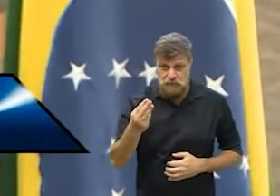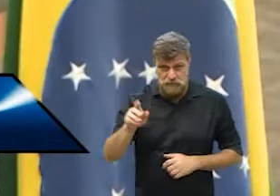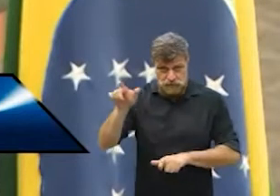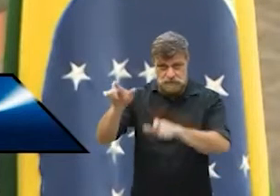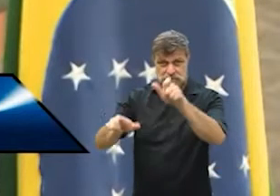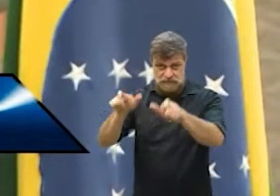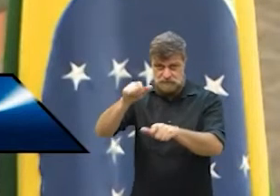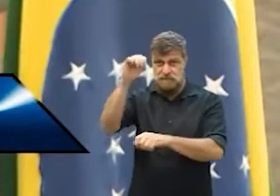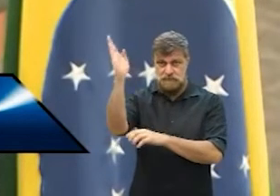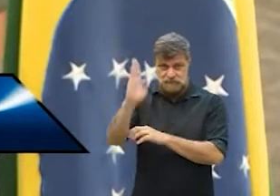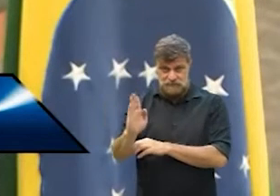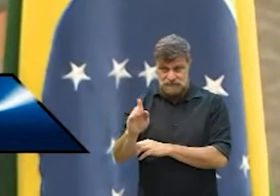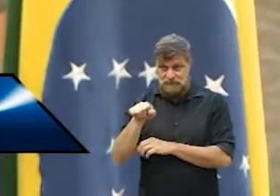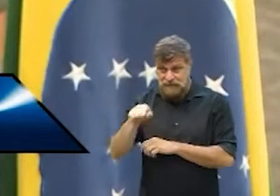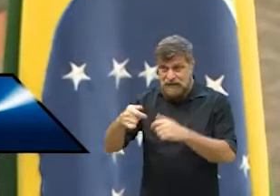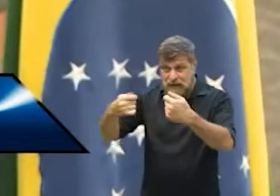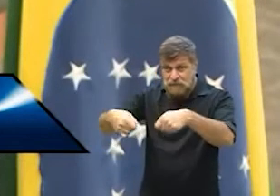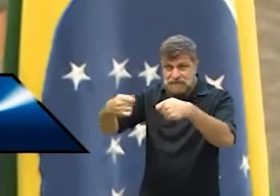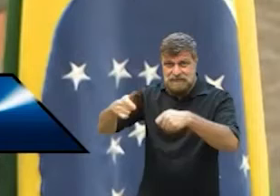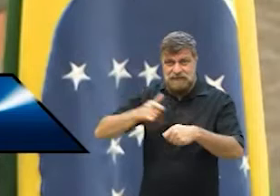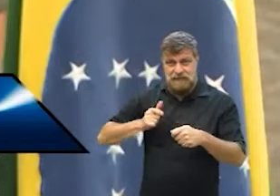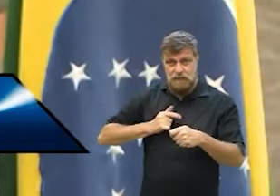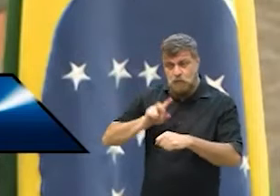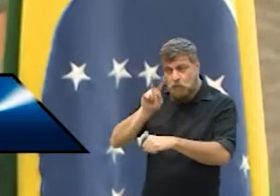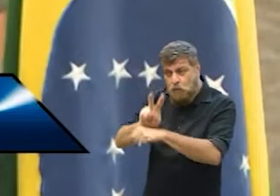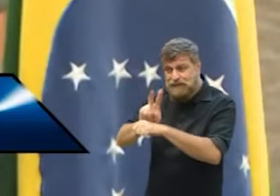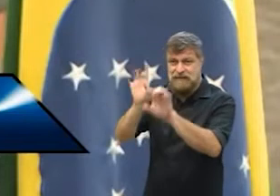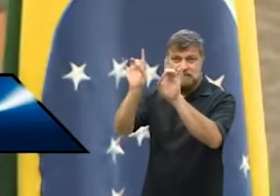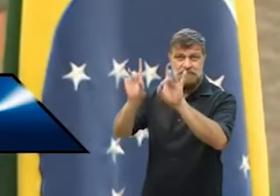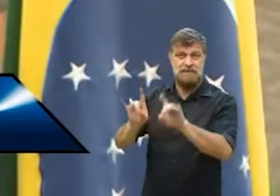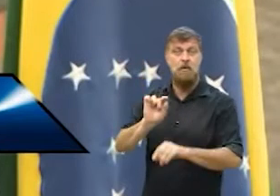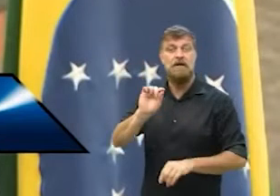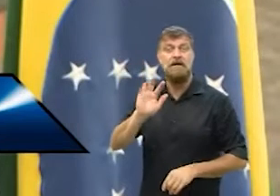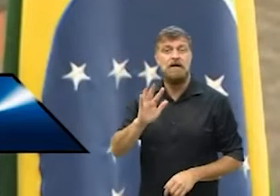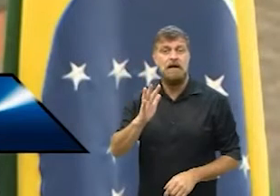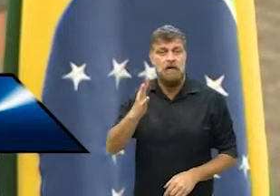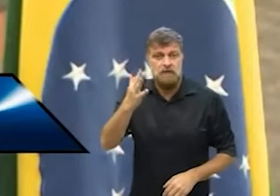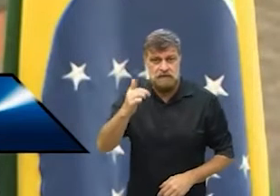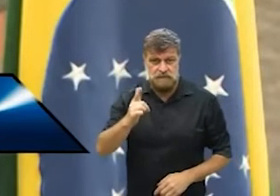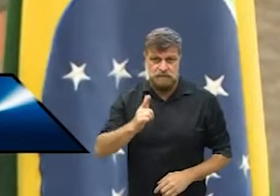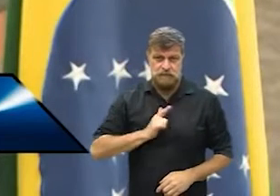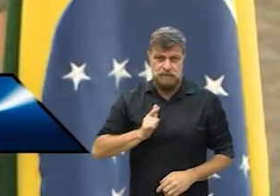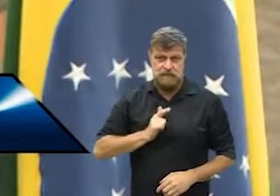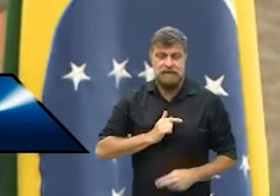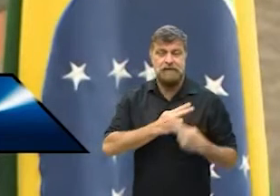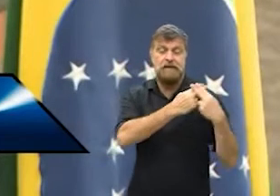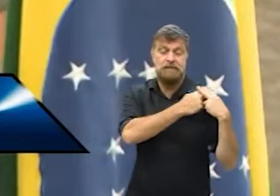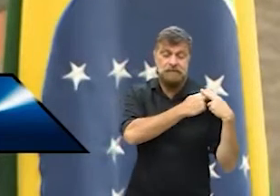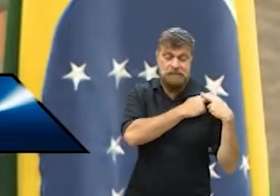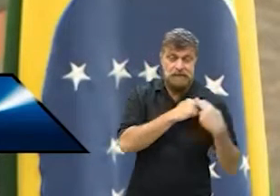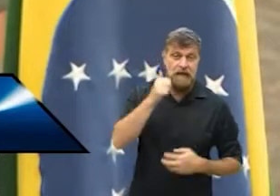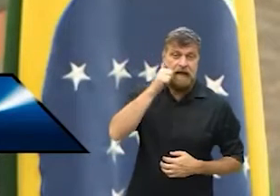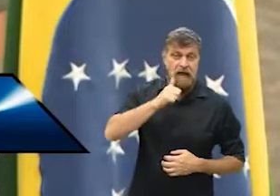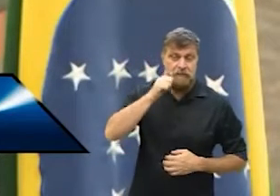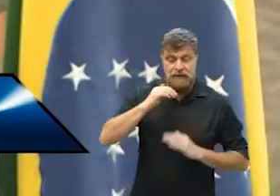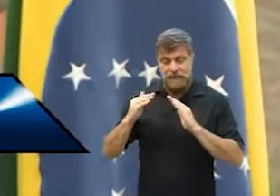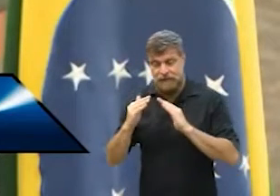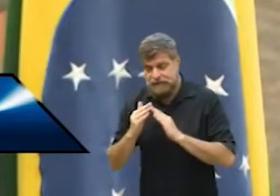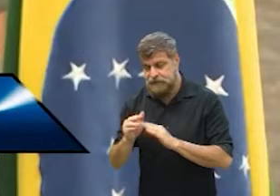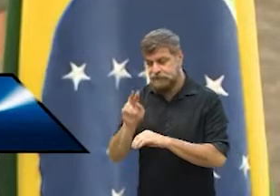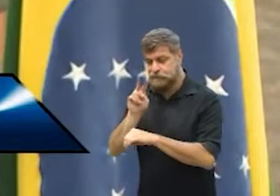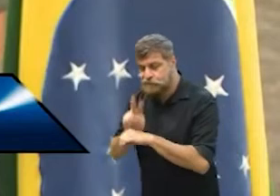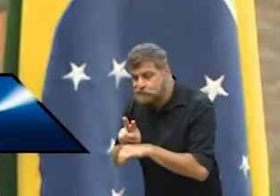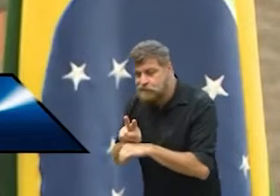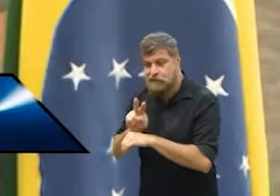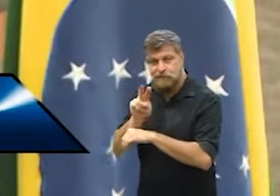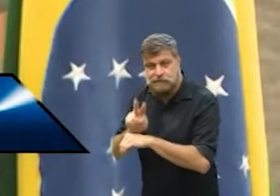quase 20 milhões de brasileiros, precisa de uma necessidade especial. E aí, o que acaba acontecendo é que isso acaba honorando as mulheres